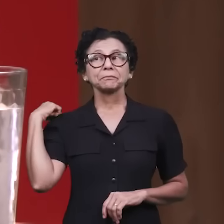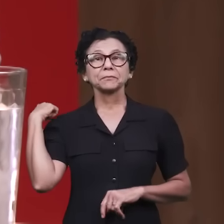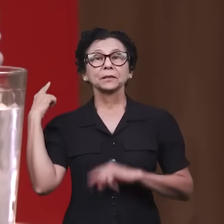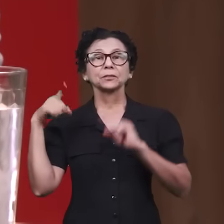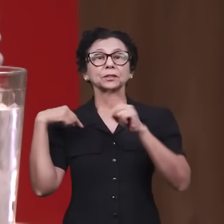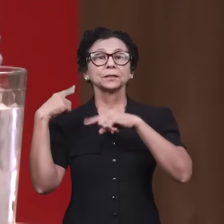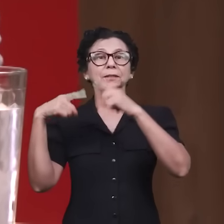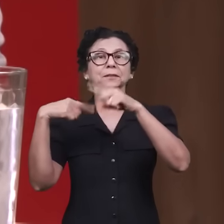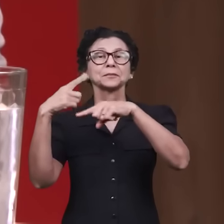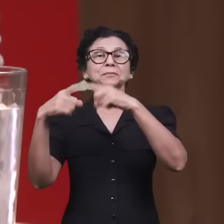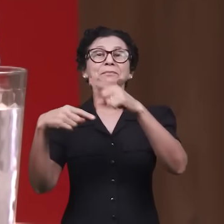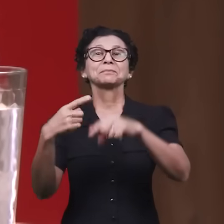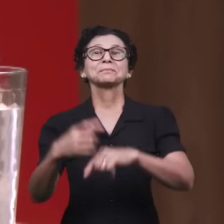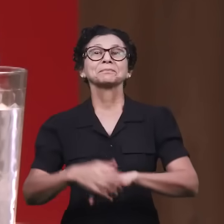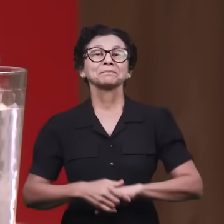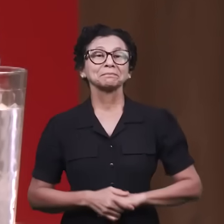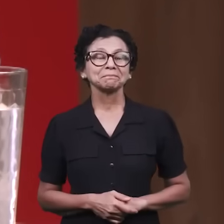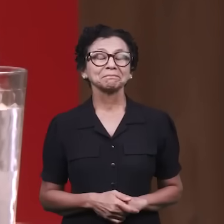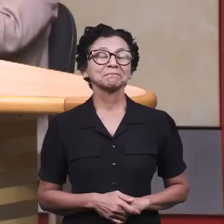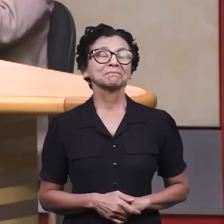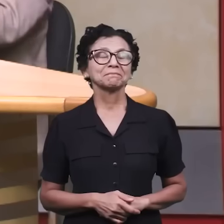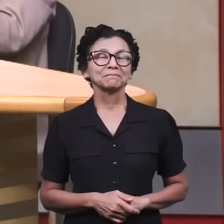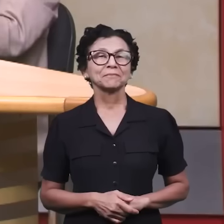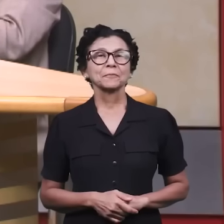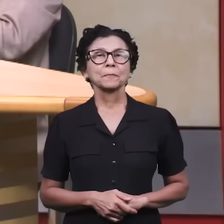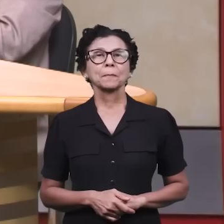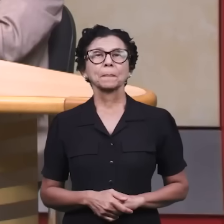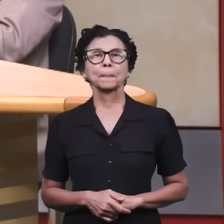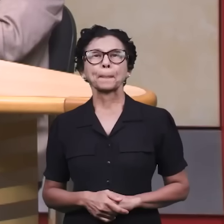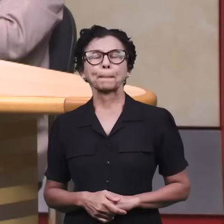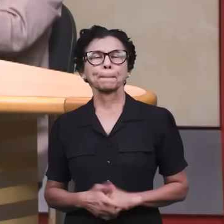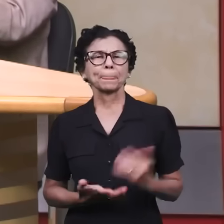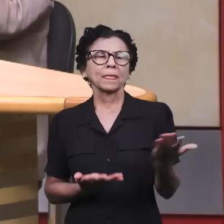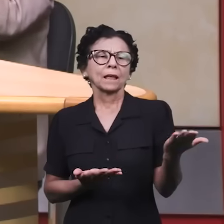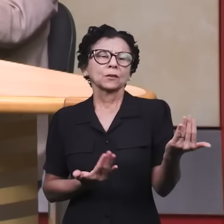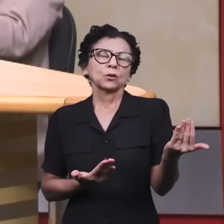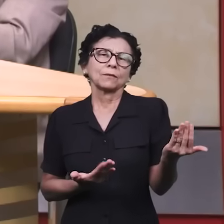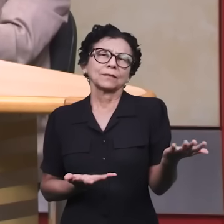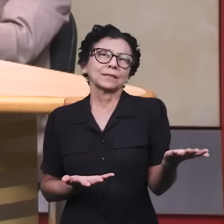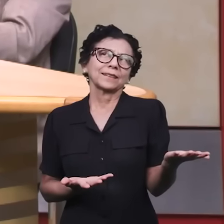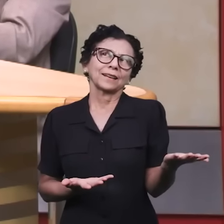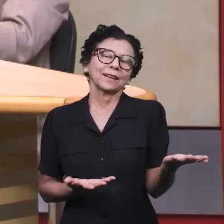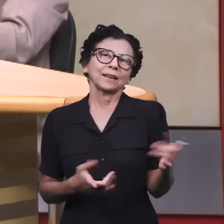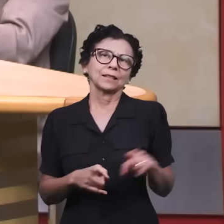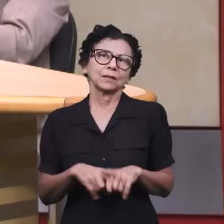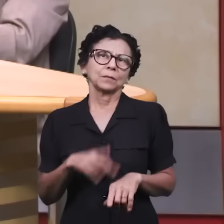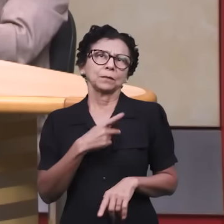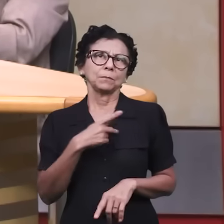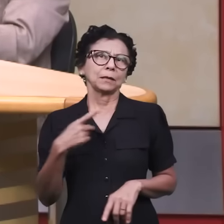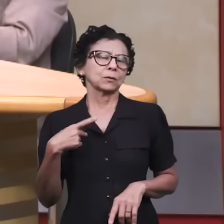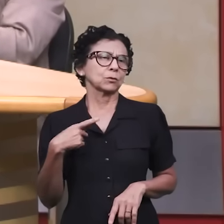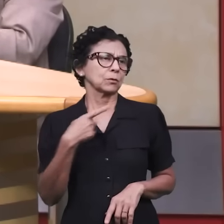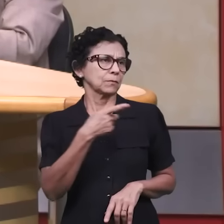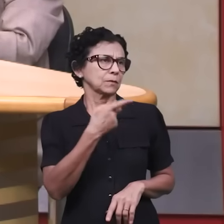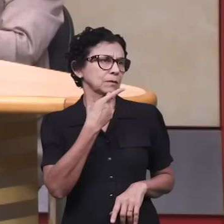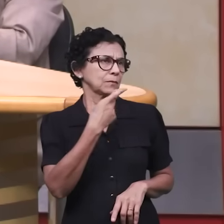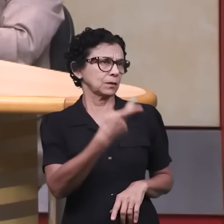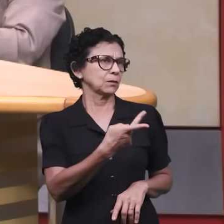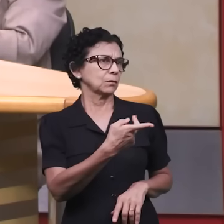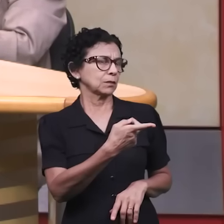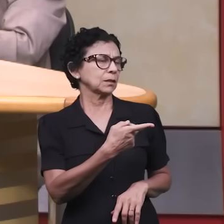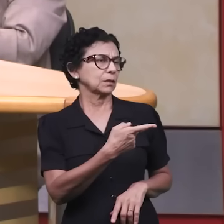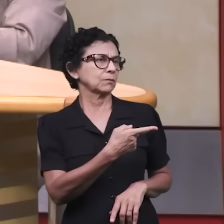geração que é produto disso, foi formada, que já foi formada nessa situação, jovens, até pastor, você falou